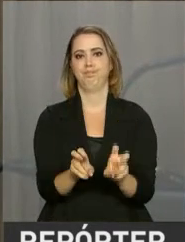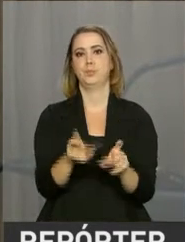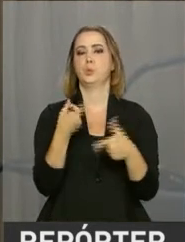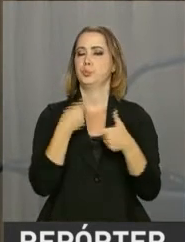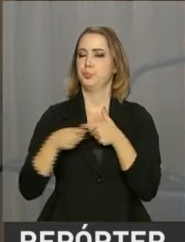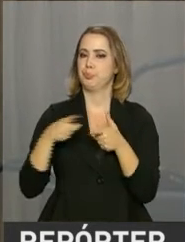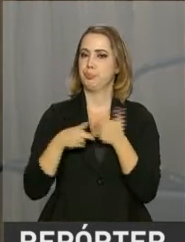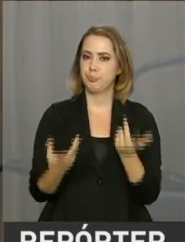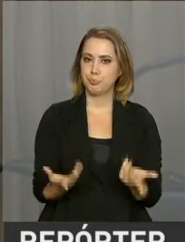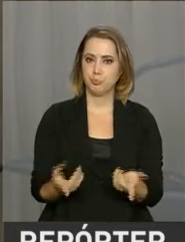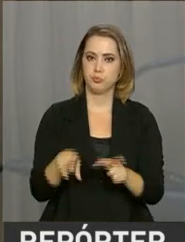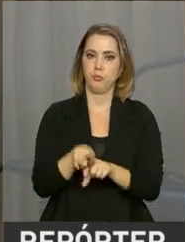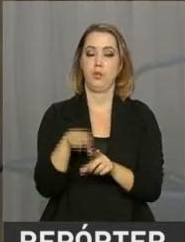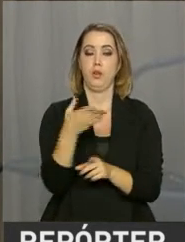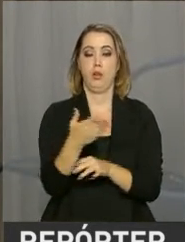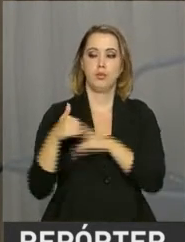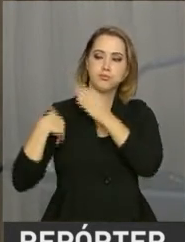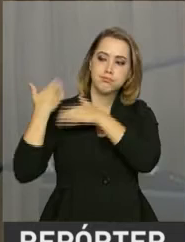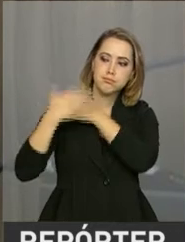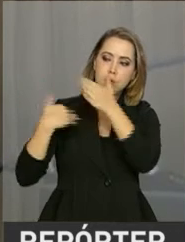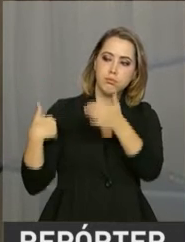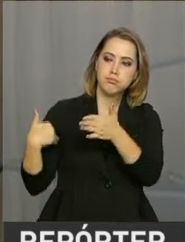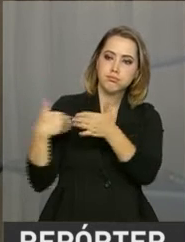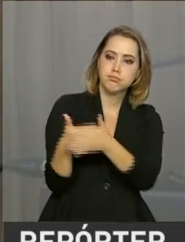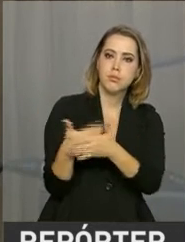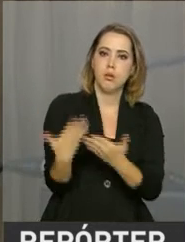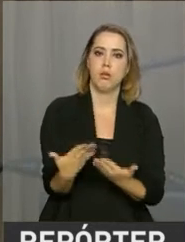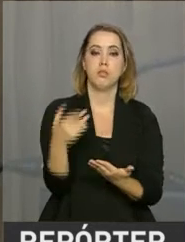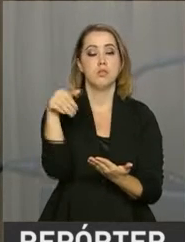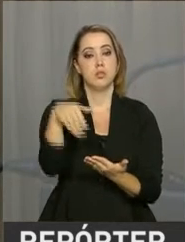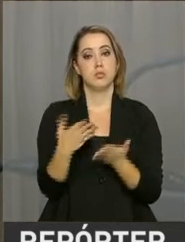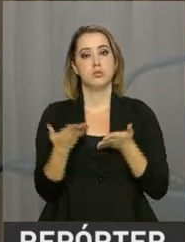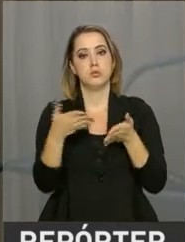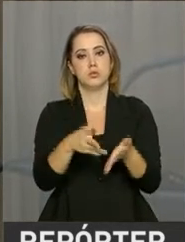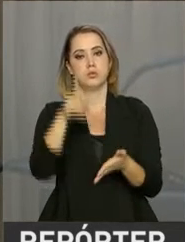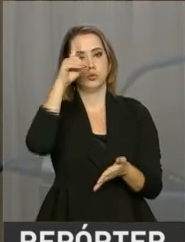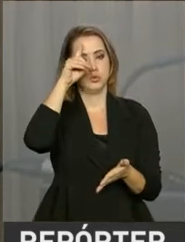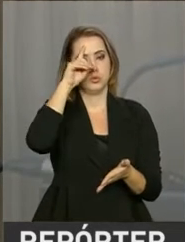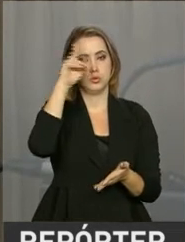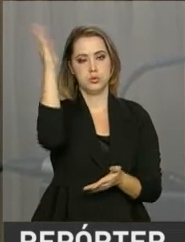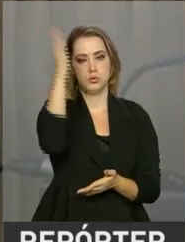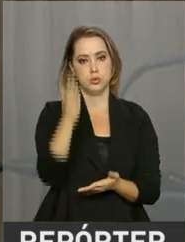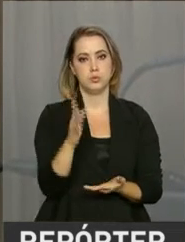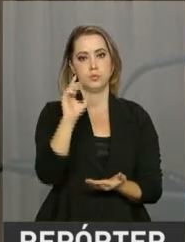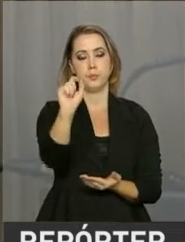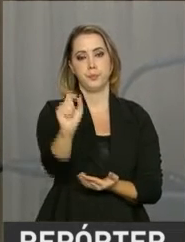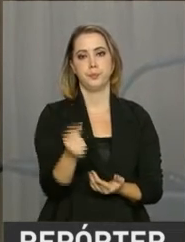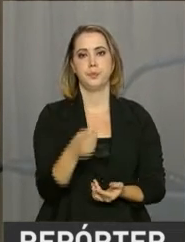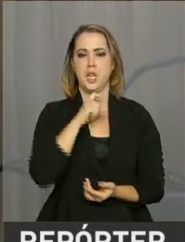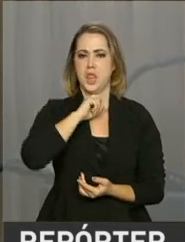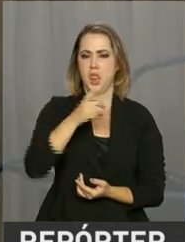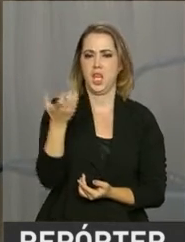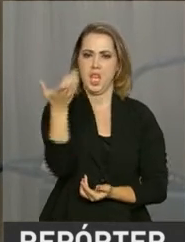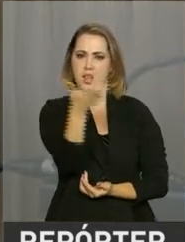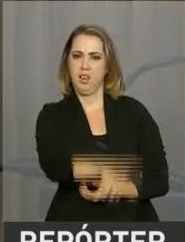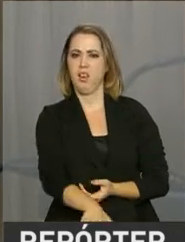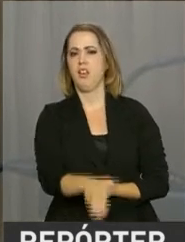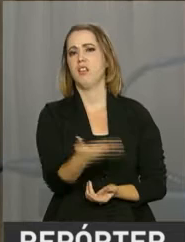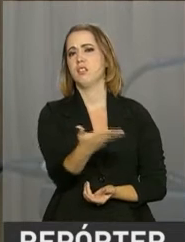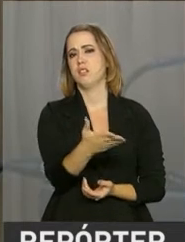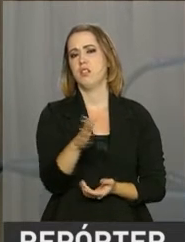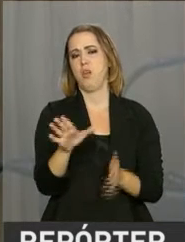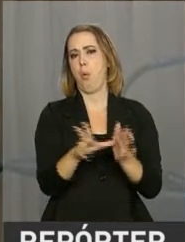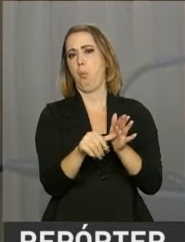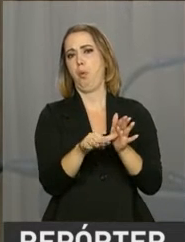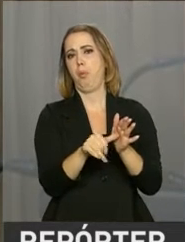que, nos últimos tempos, passou a fazer parte do dia a dia do brasileiro. Ninguém tolera mais o mal